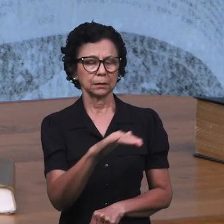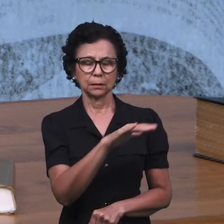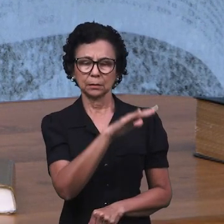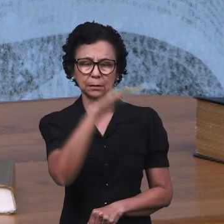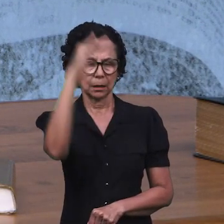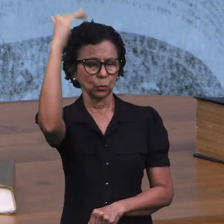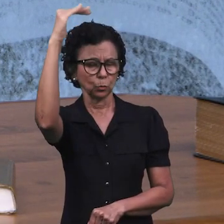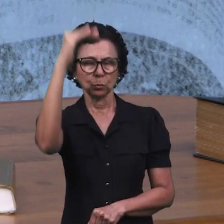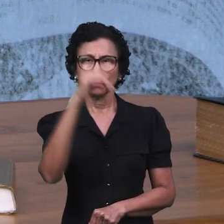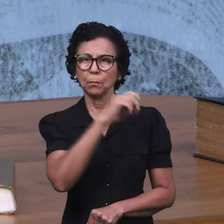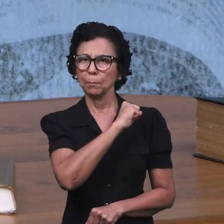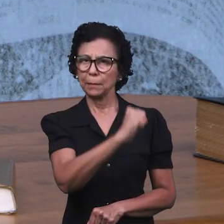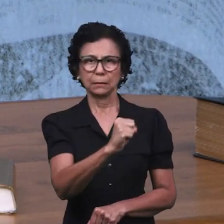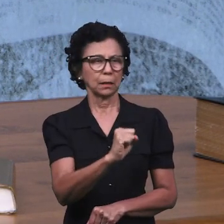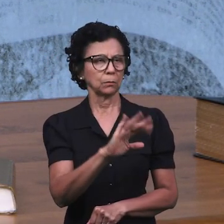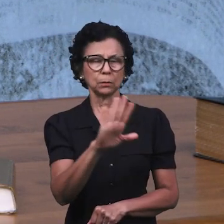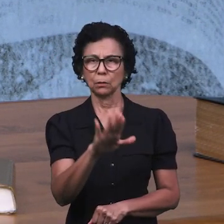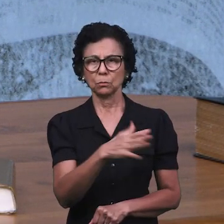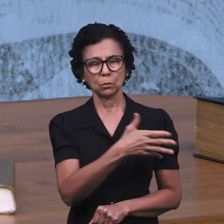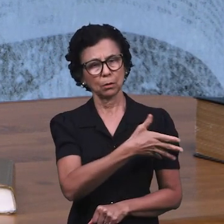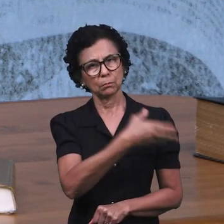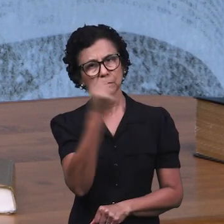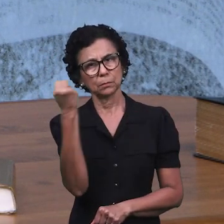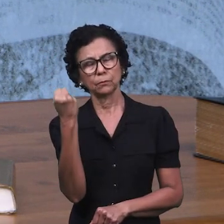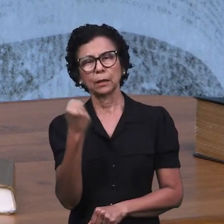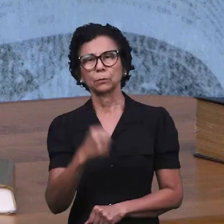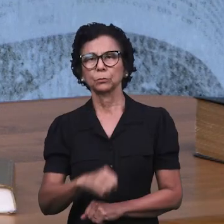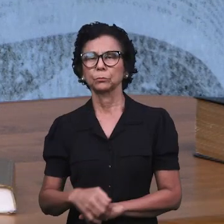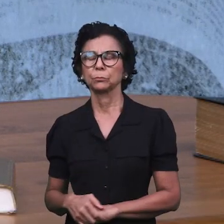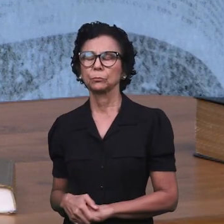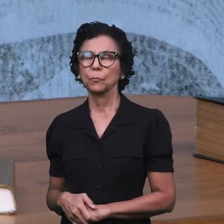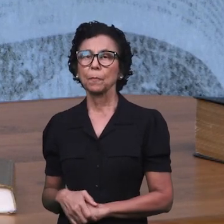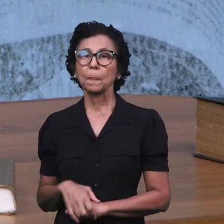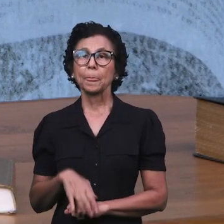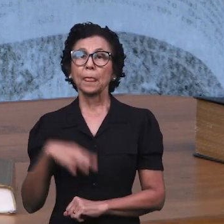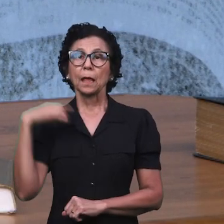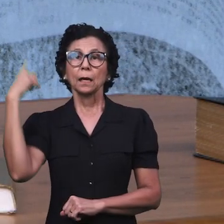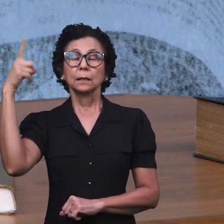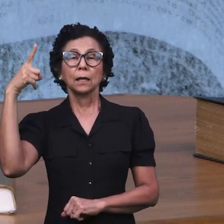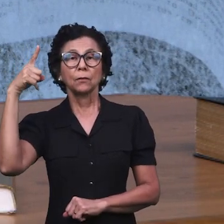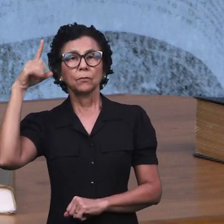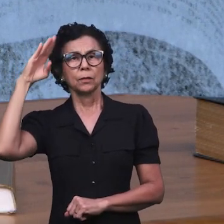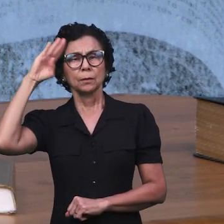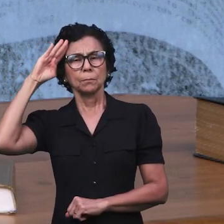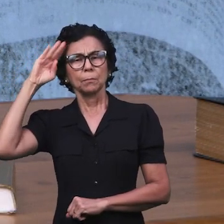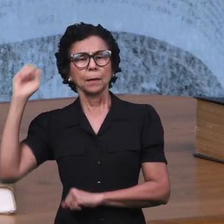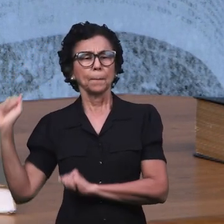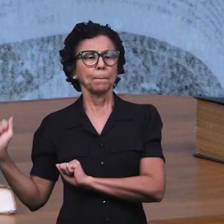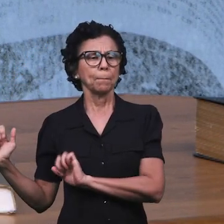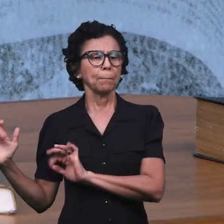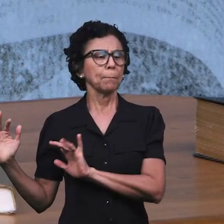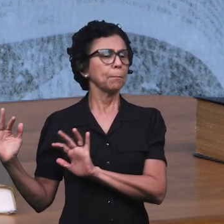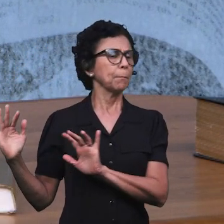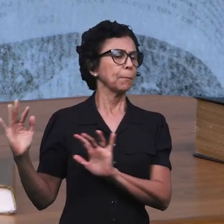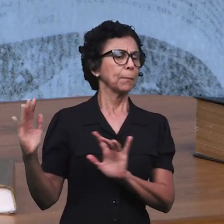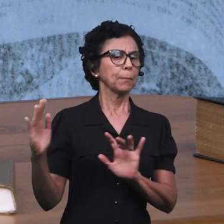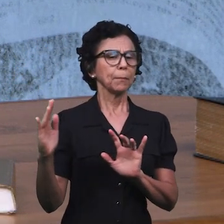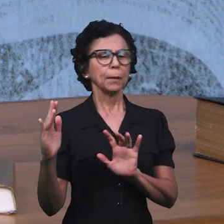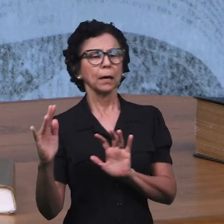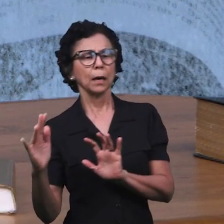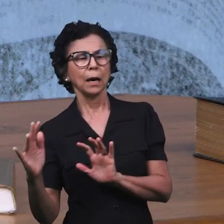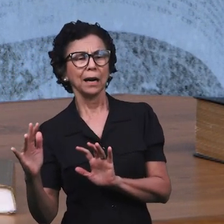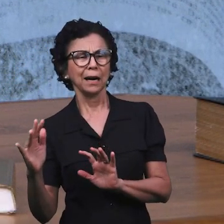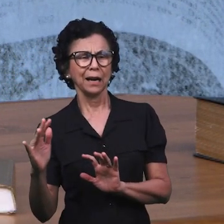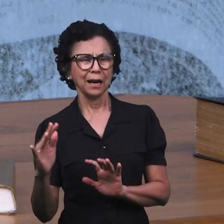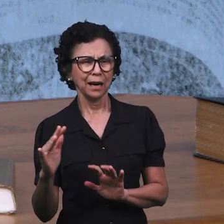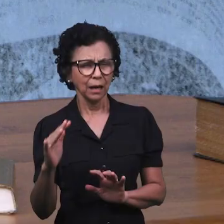e foram pelo seu caminho. E Davi e os seus homens vieram à cidade, e eis que estava